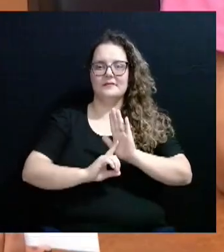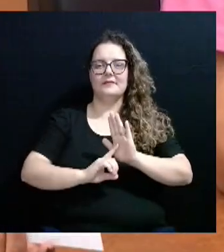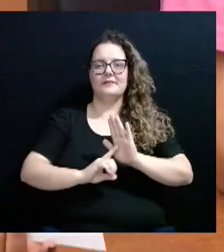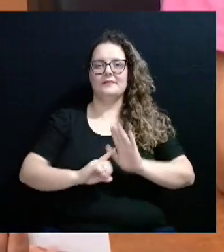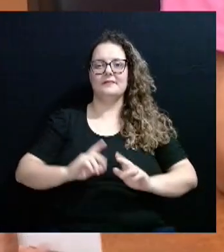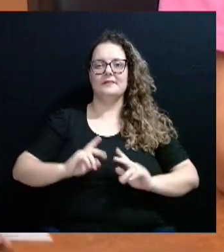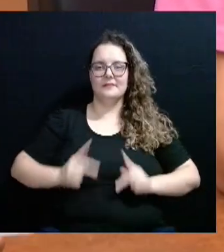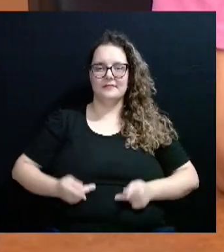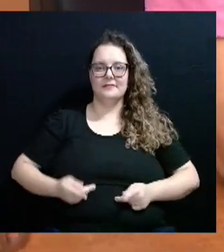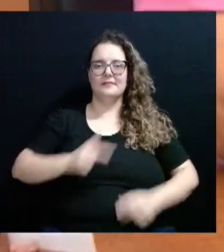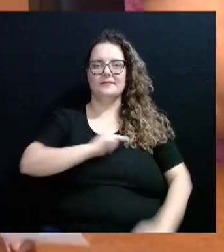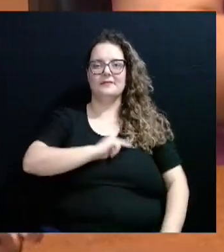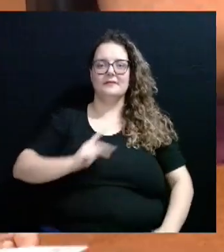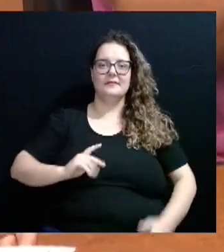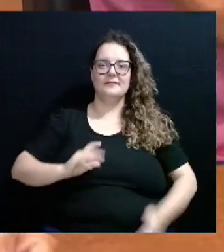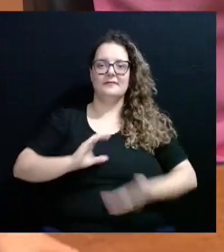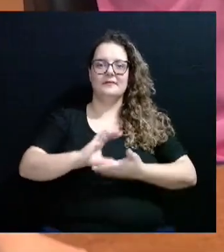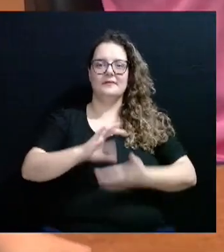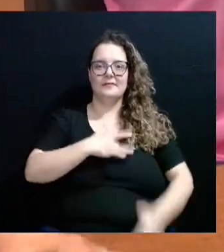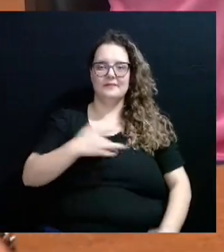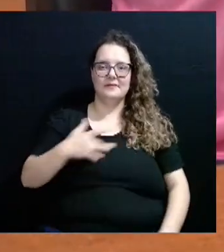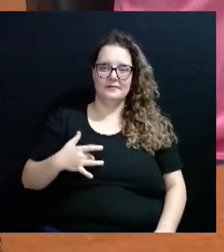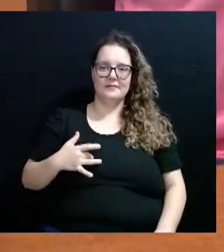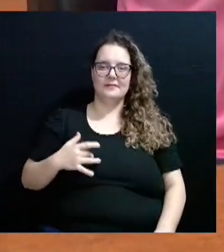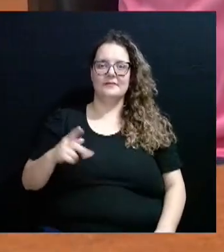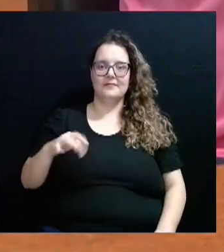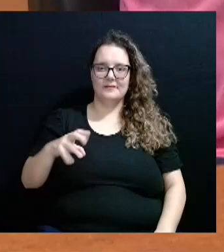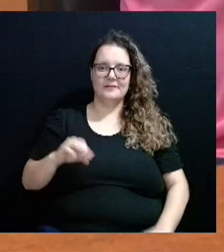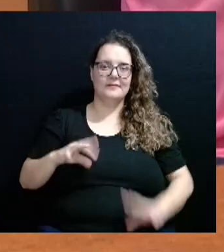Municipal de Saúde aqui de Campinas. O Paulo é tudo, né, gente?